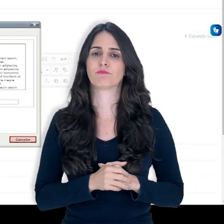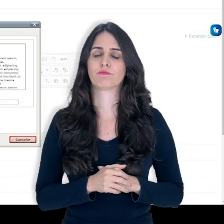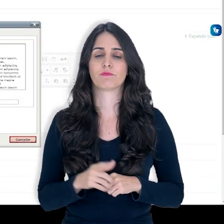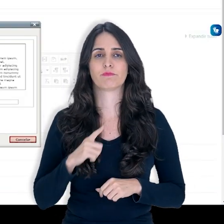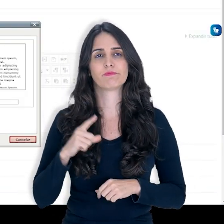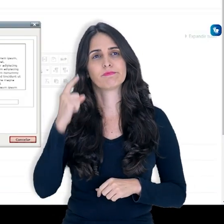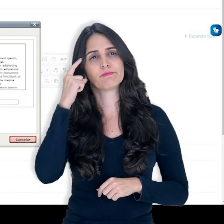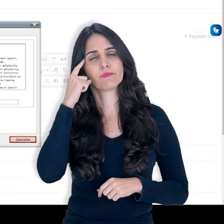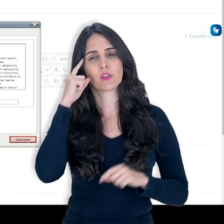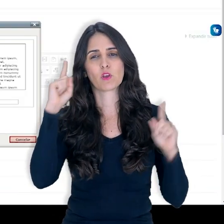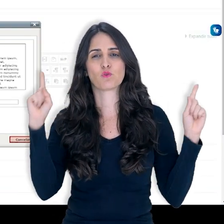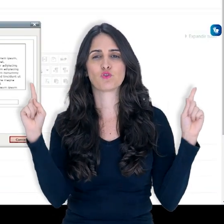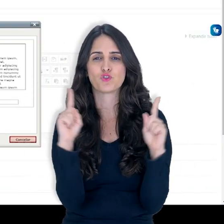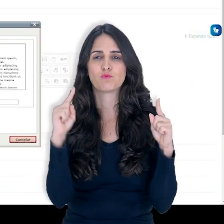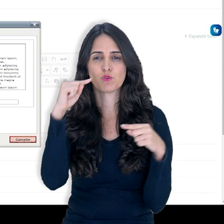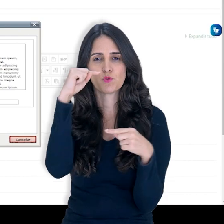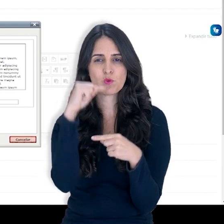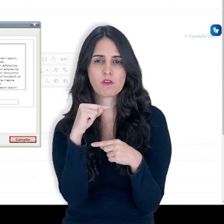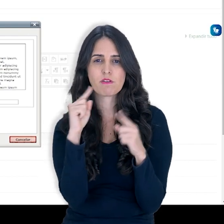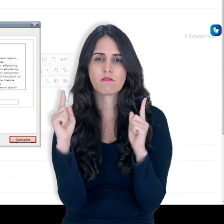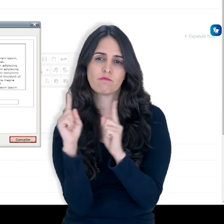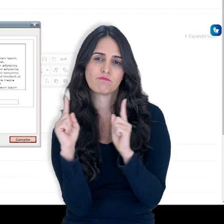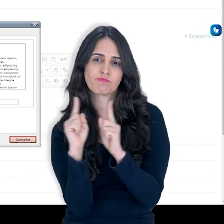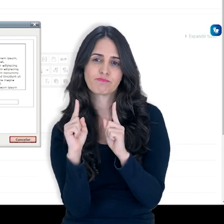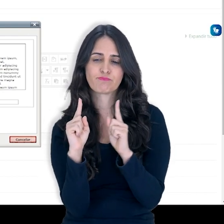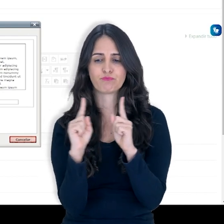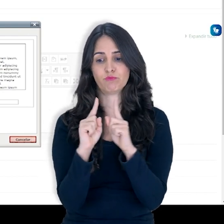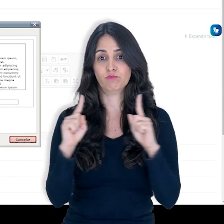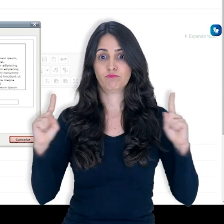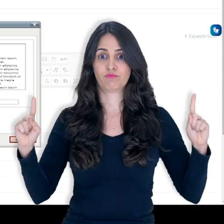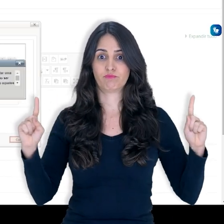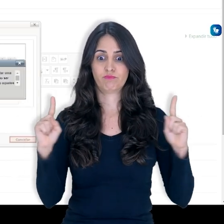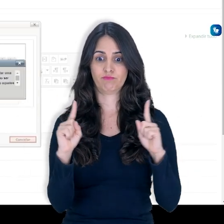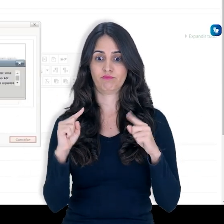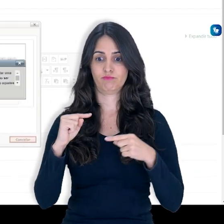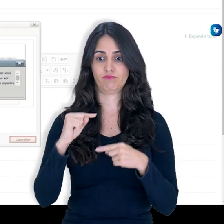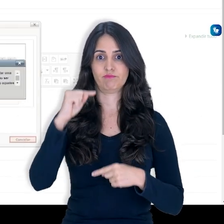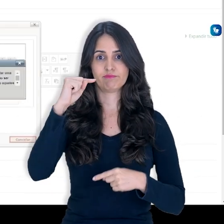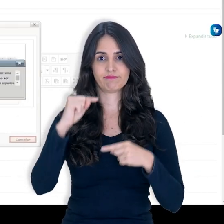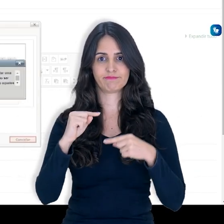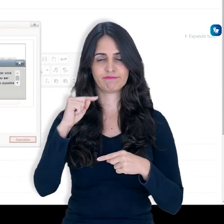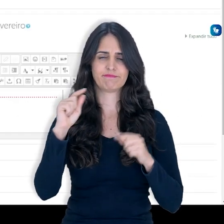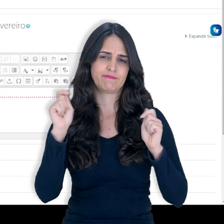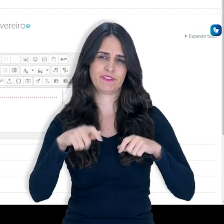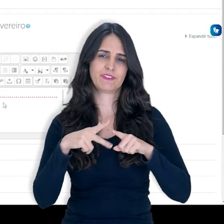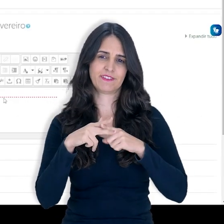por exemplo, eu quero que ela fique um pouquinho menor aqui, manter as proporções.